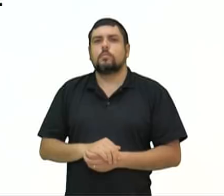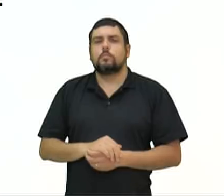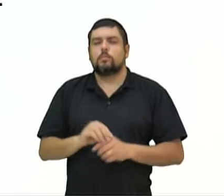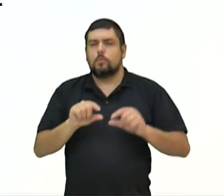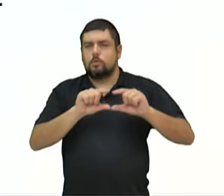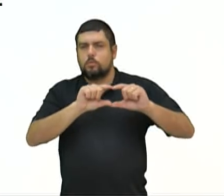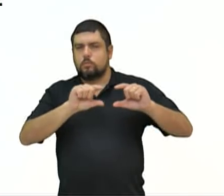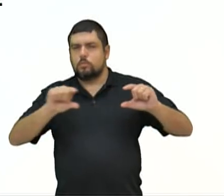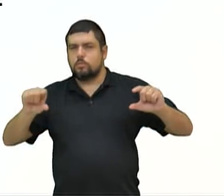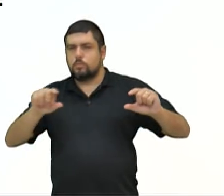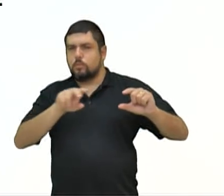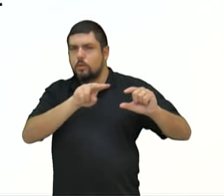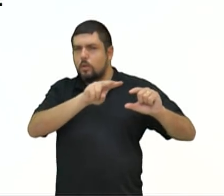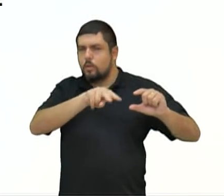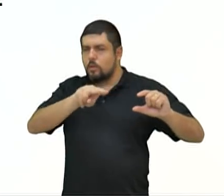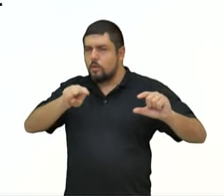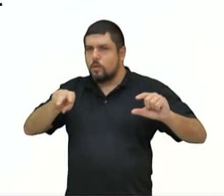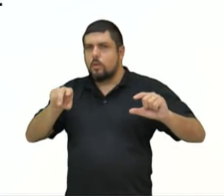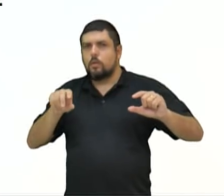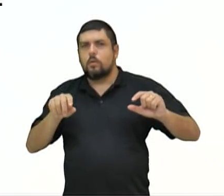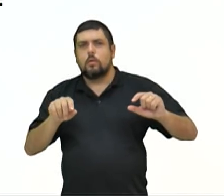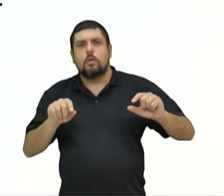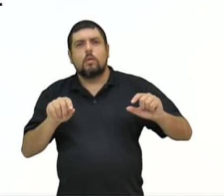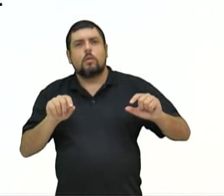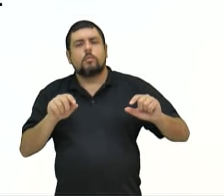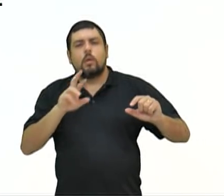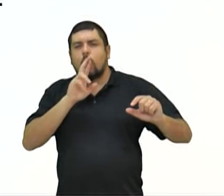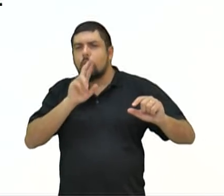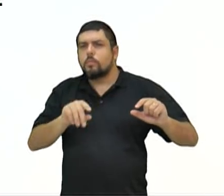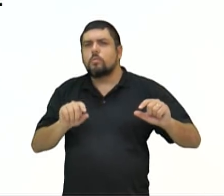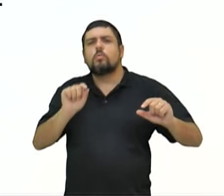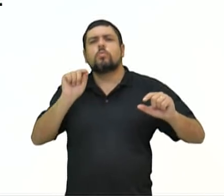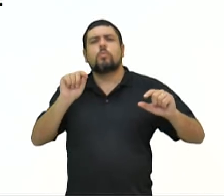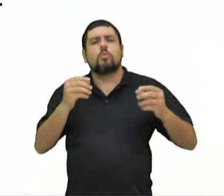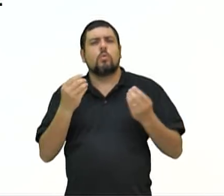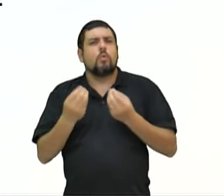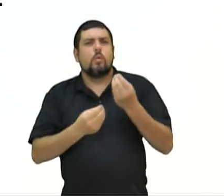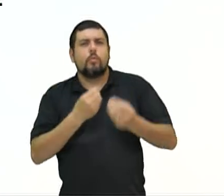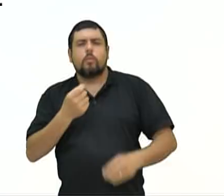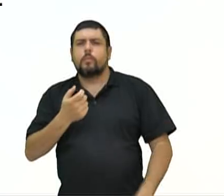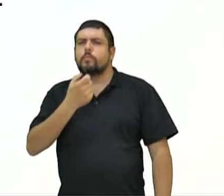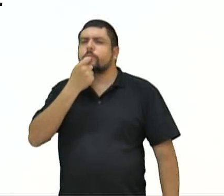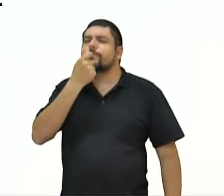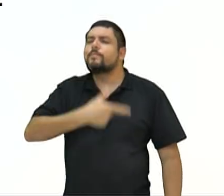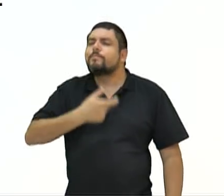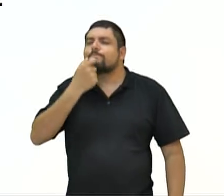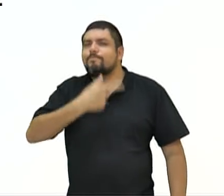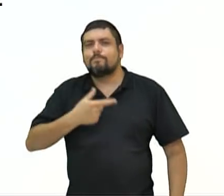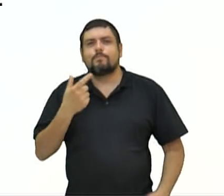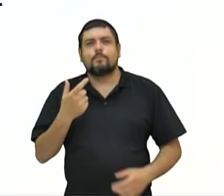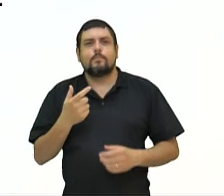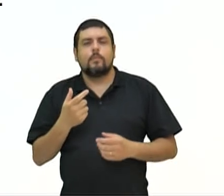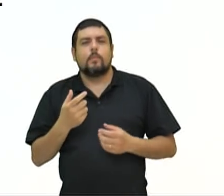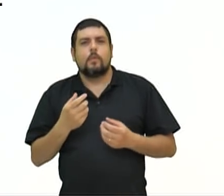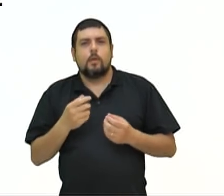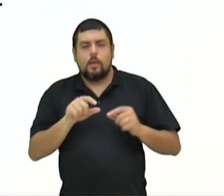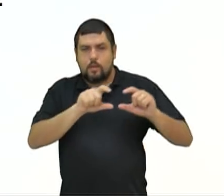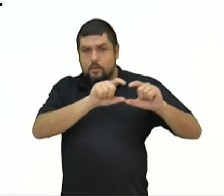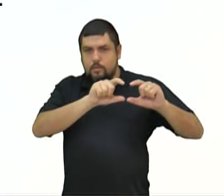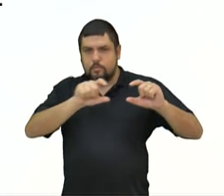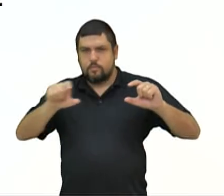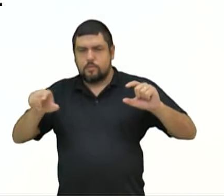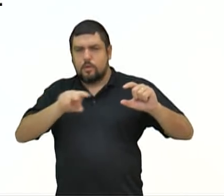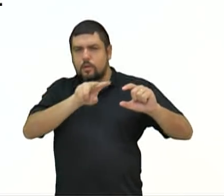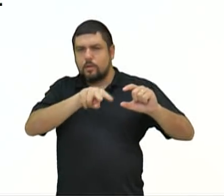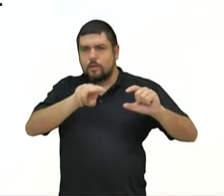a questão. O que causa o humor nessa tirinha? As tirinhas, elas são bem famosas, né, por tentar provocar no leitor um